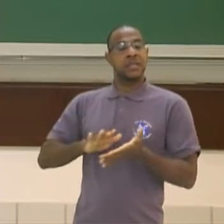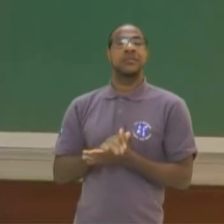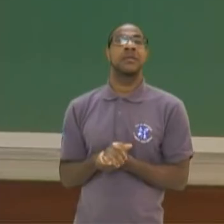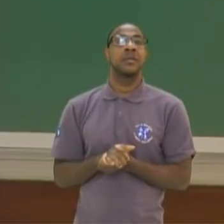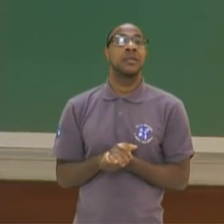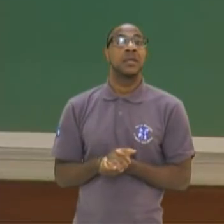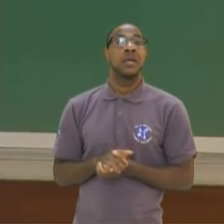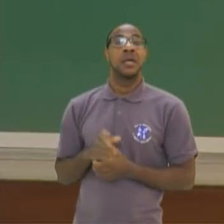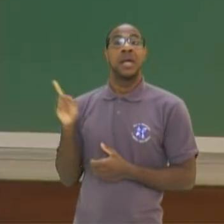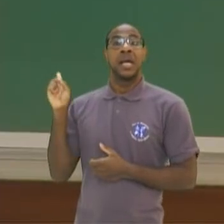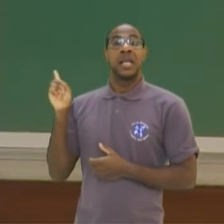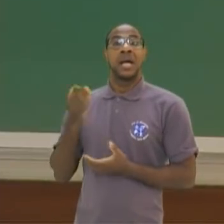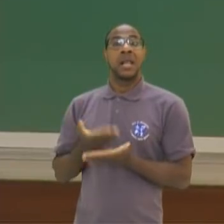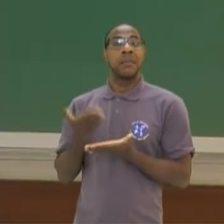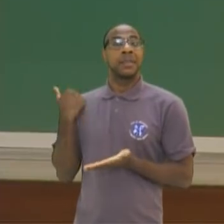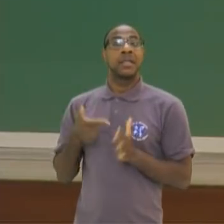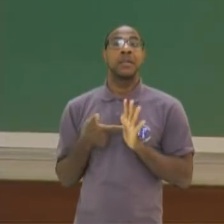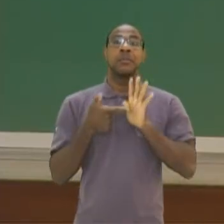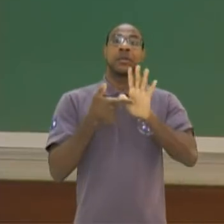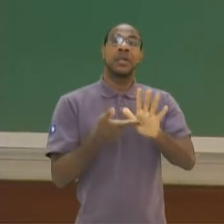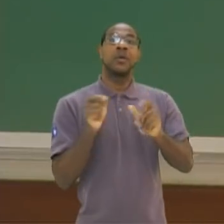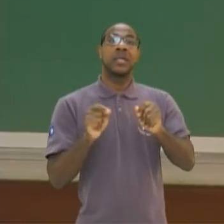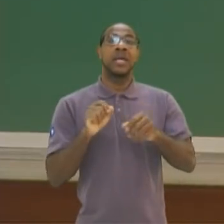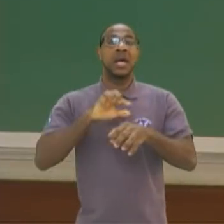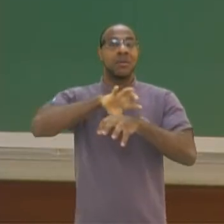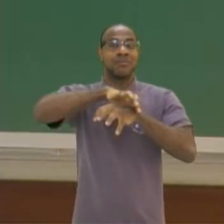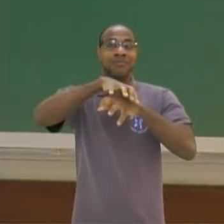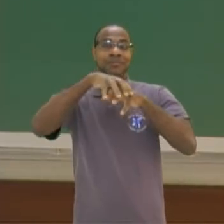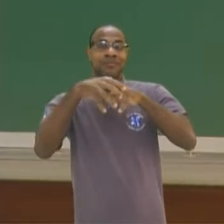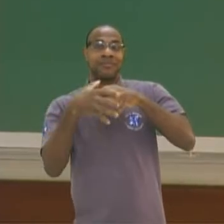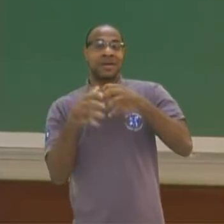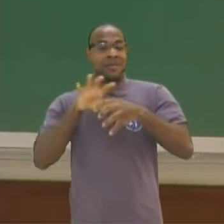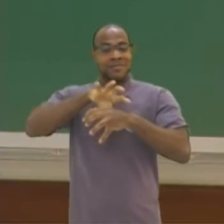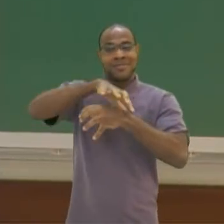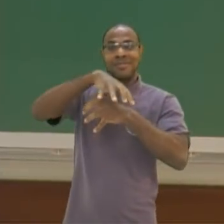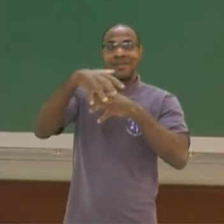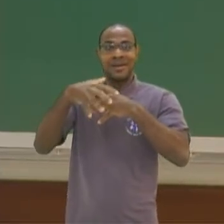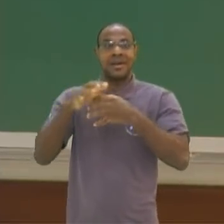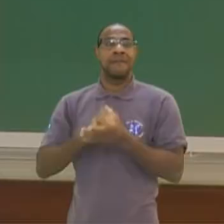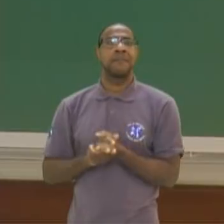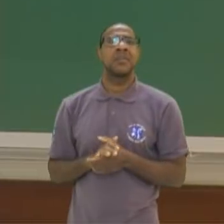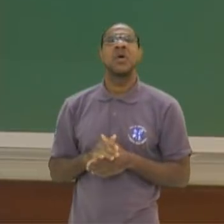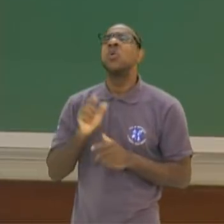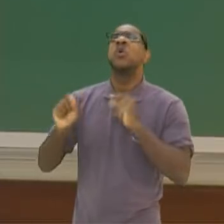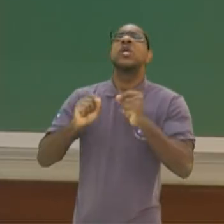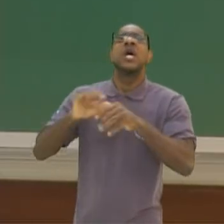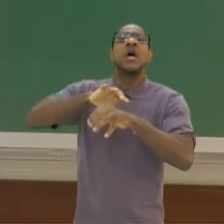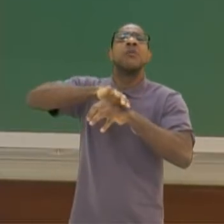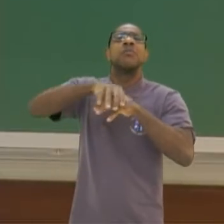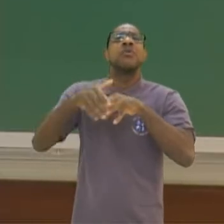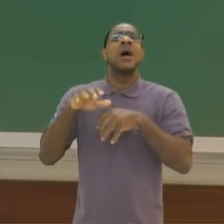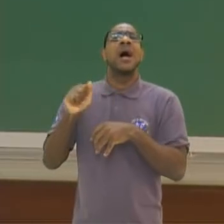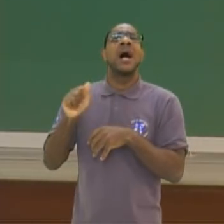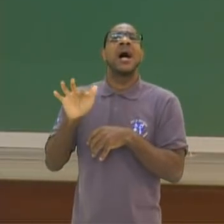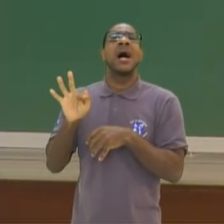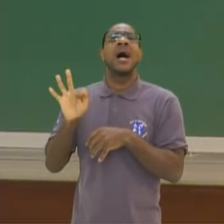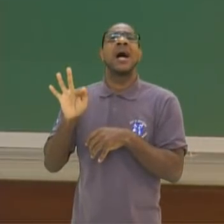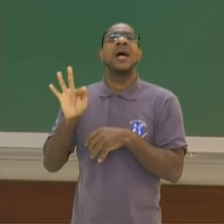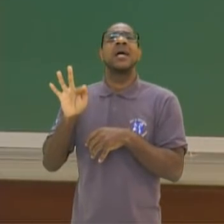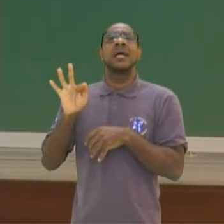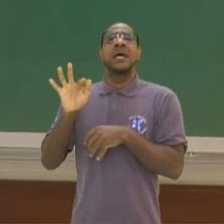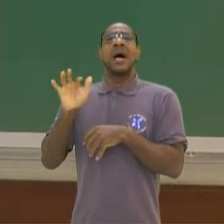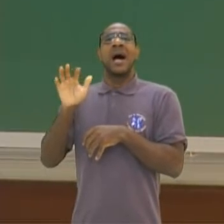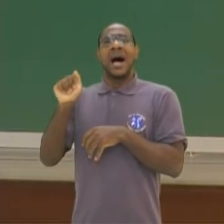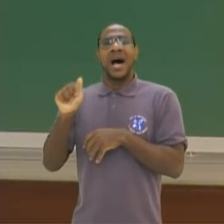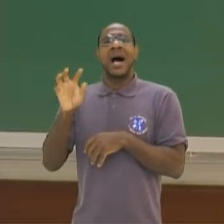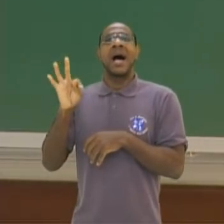eu apresentei a atmosfera. Então, a pergunta número 1 dizia assim: o que é atmosfera e do que ela é formada? Então,